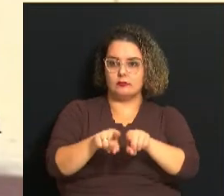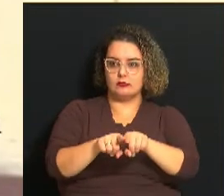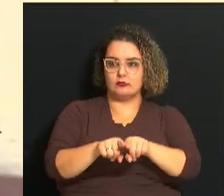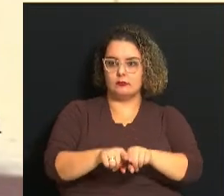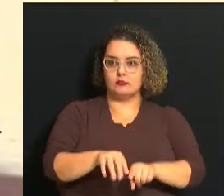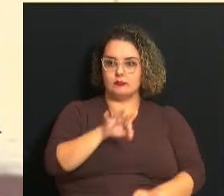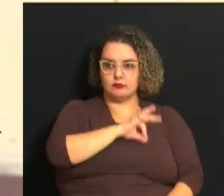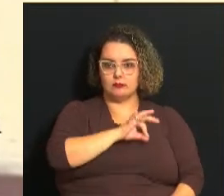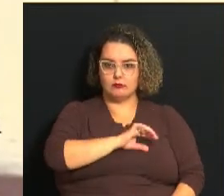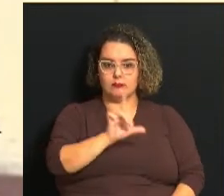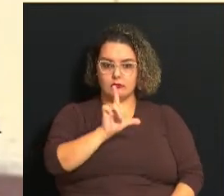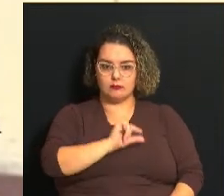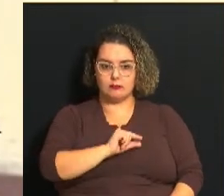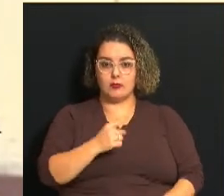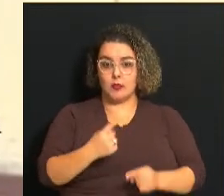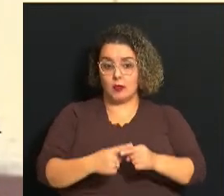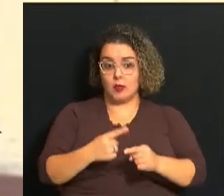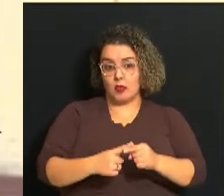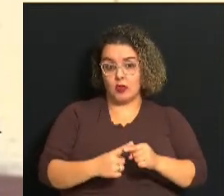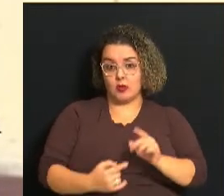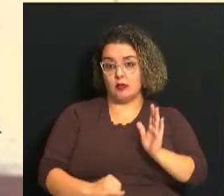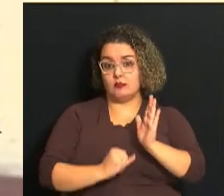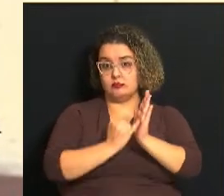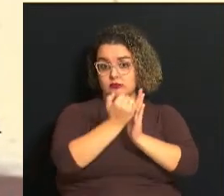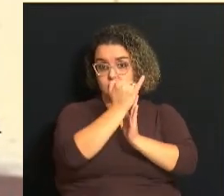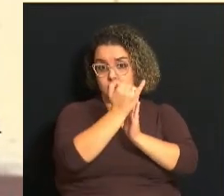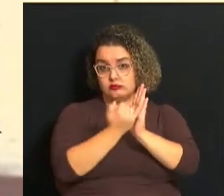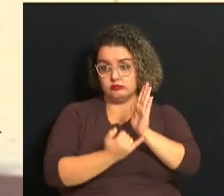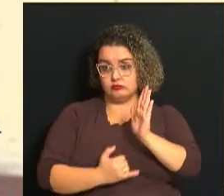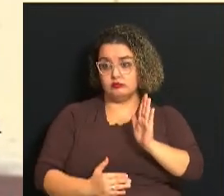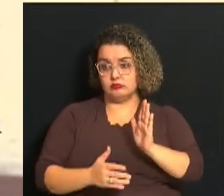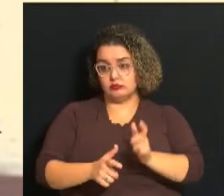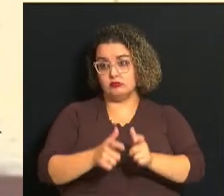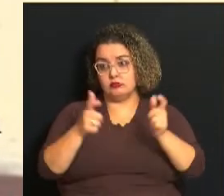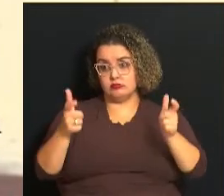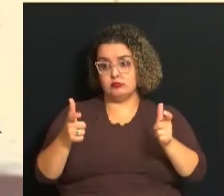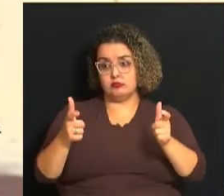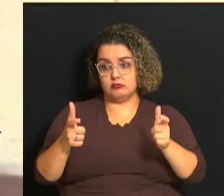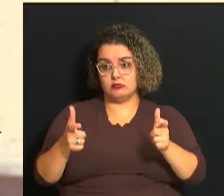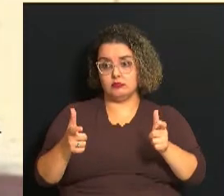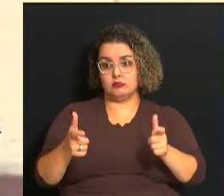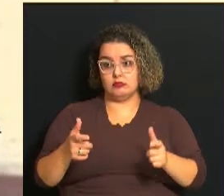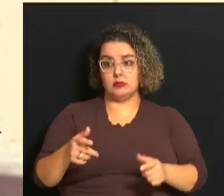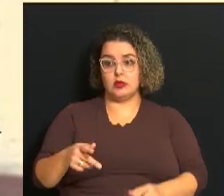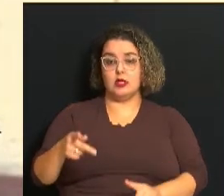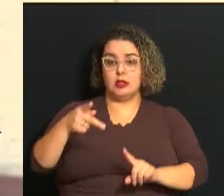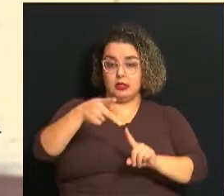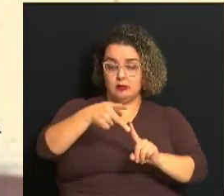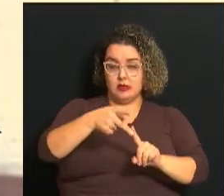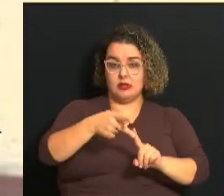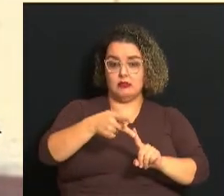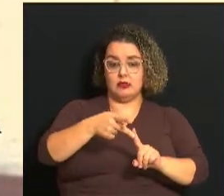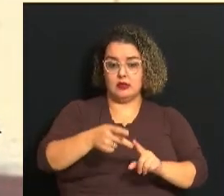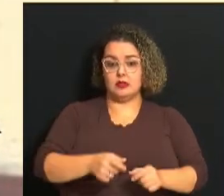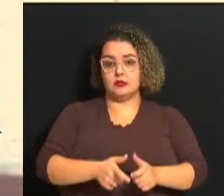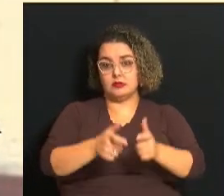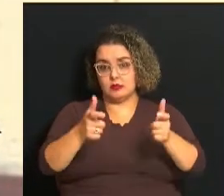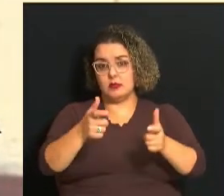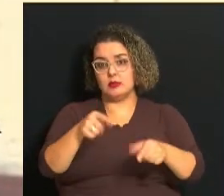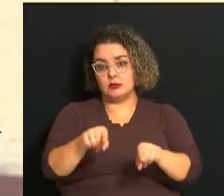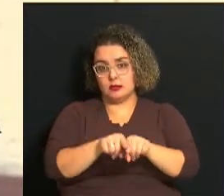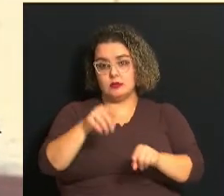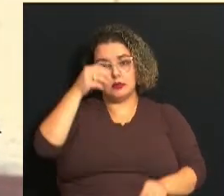salarial porque teve aumento né da da contribuição de previdência então servidores